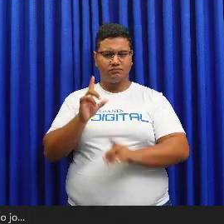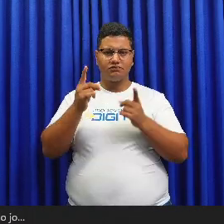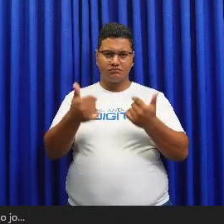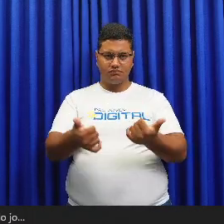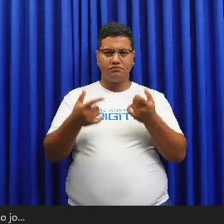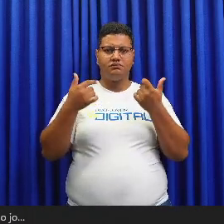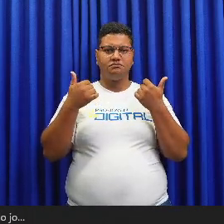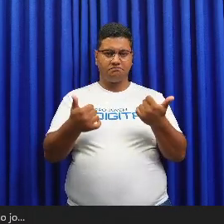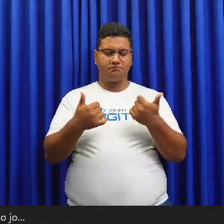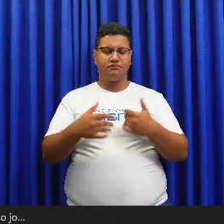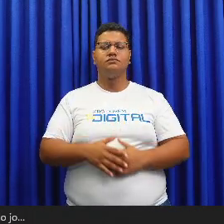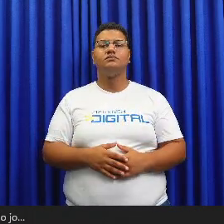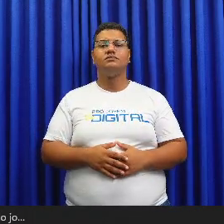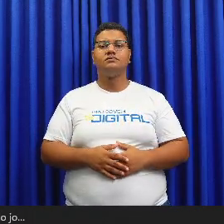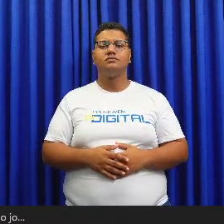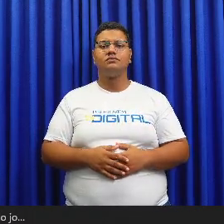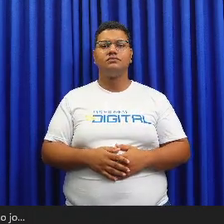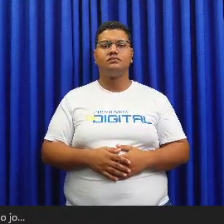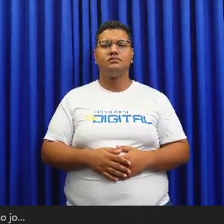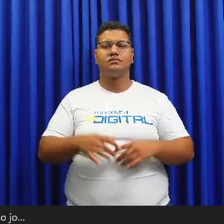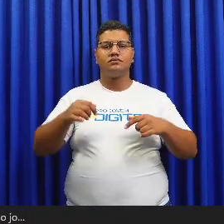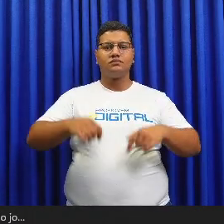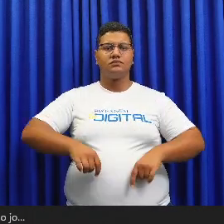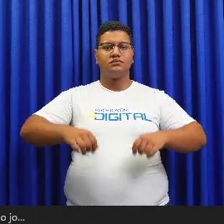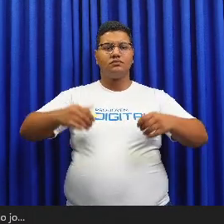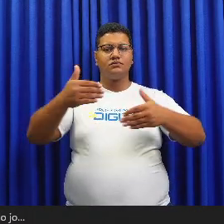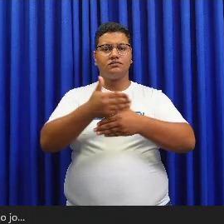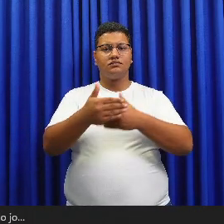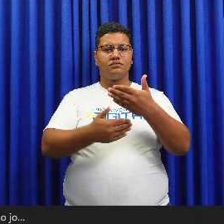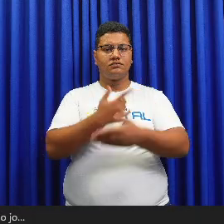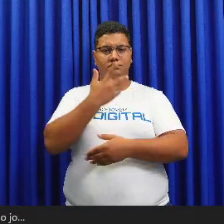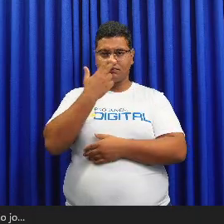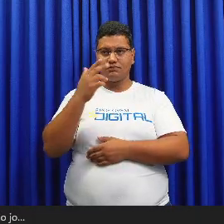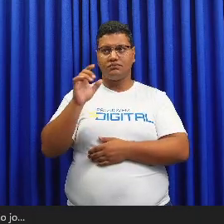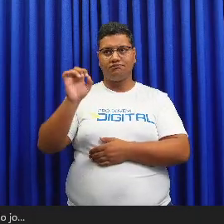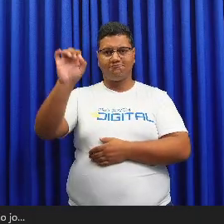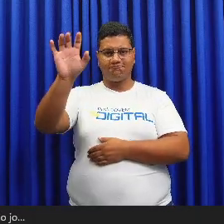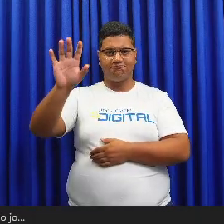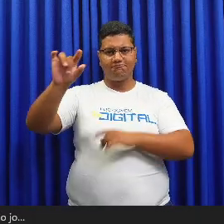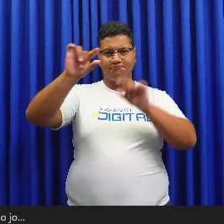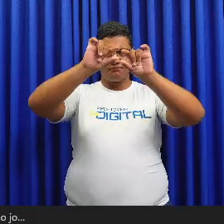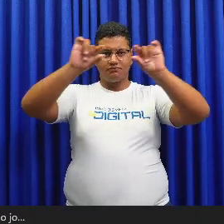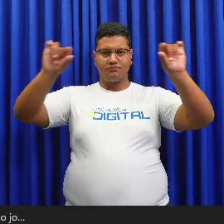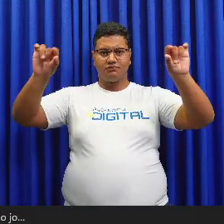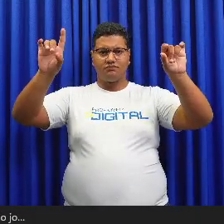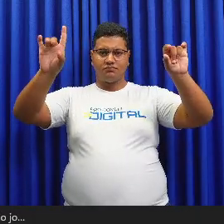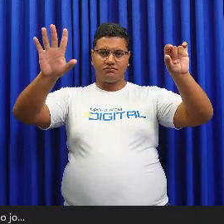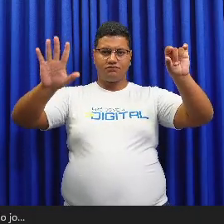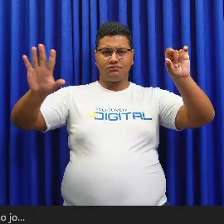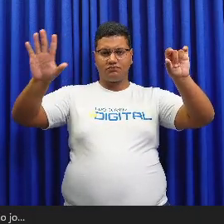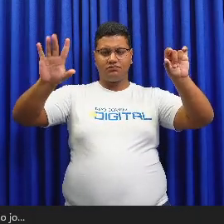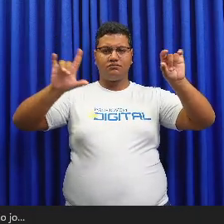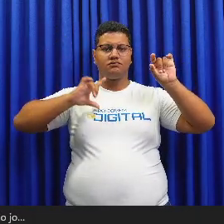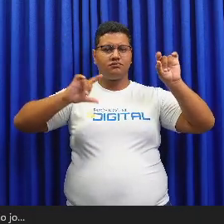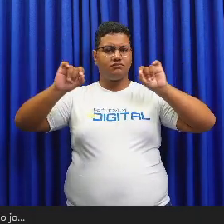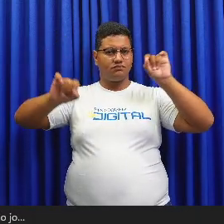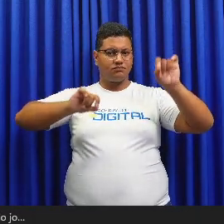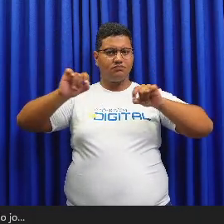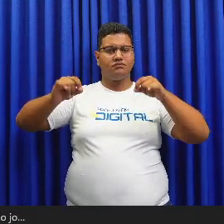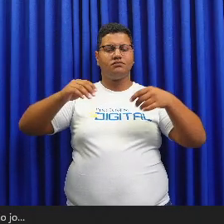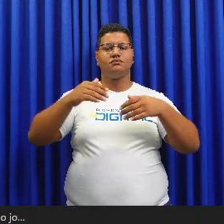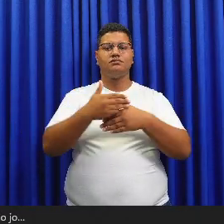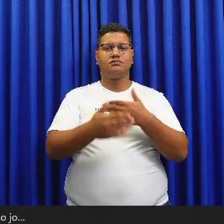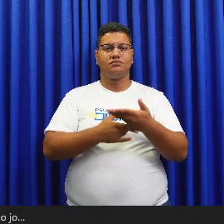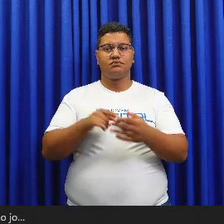beleza? Aqui em Slides, tá vendo? Aqui no seu canto superior direito, tem aqui o Slides.